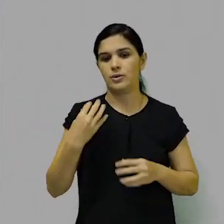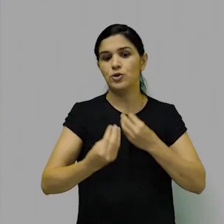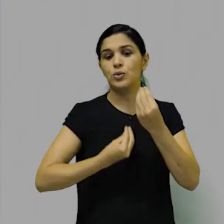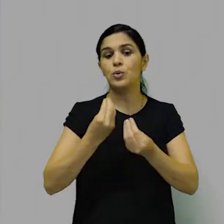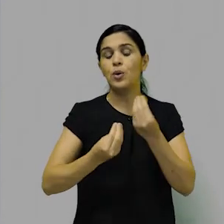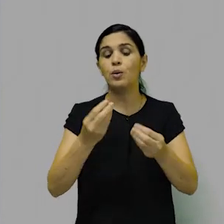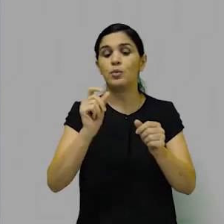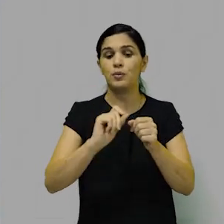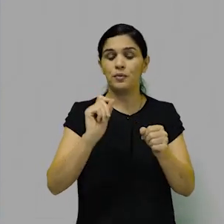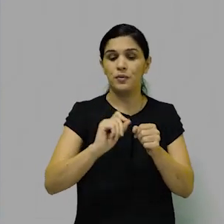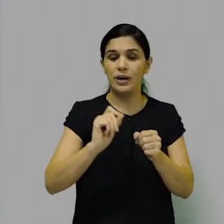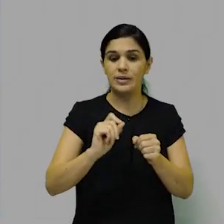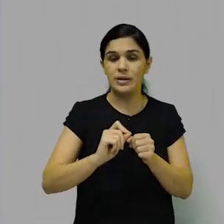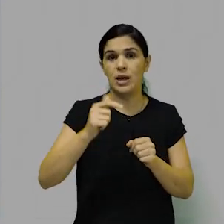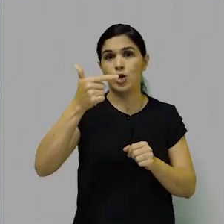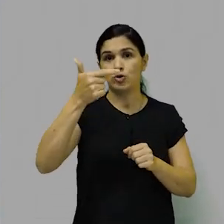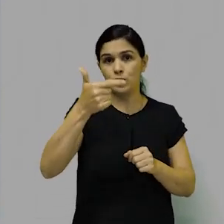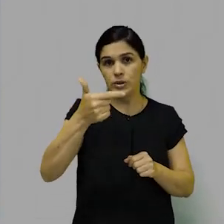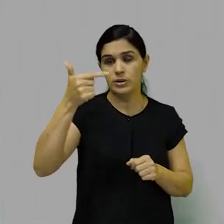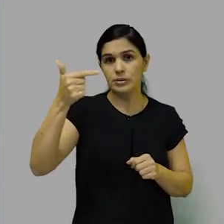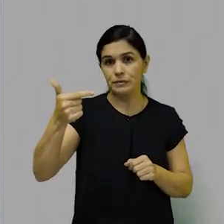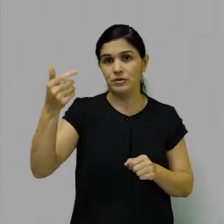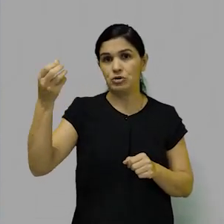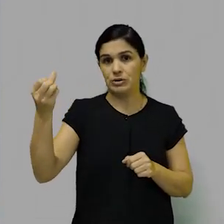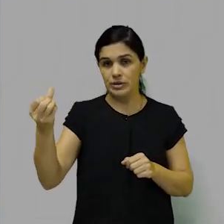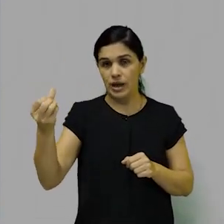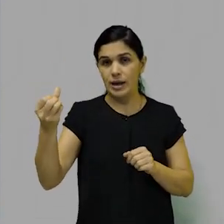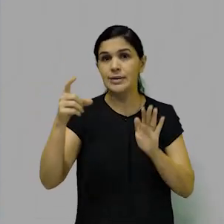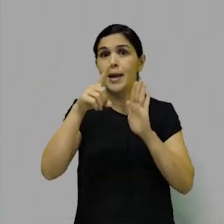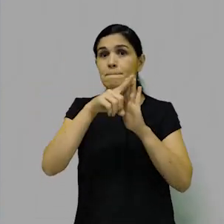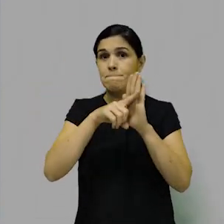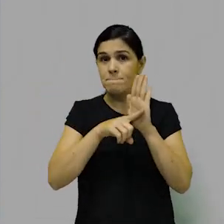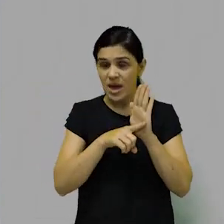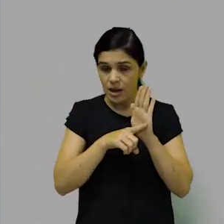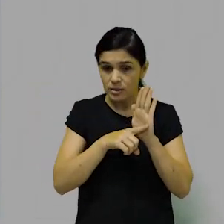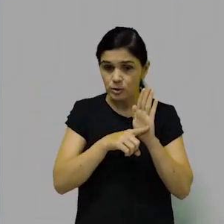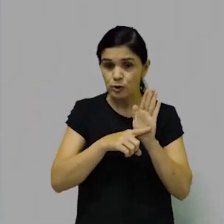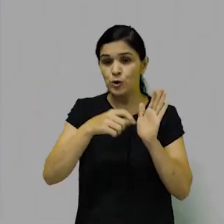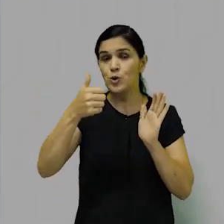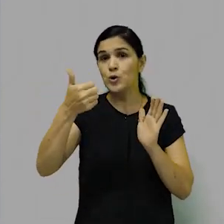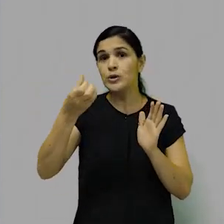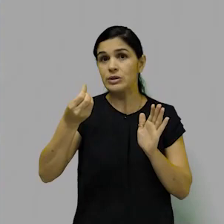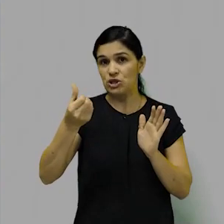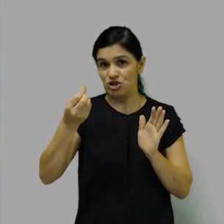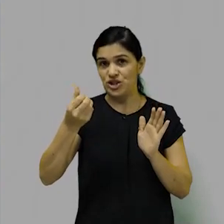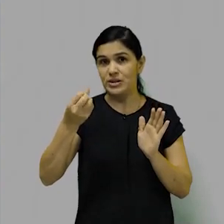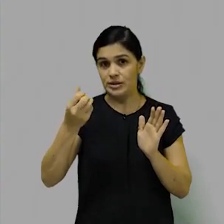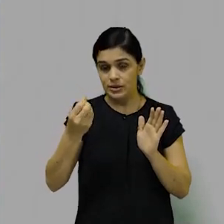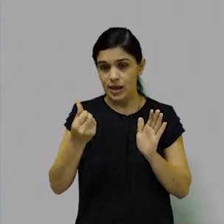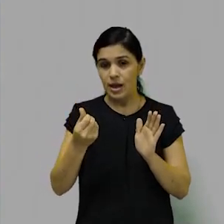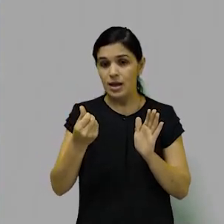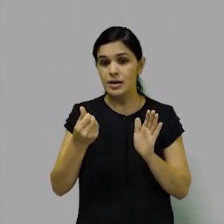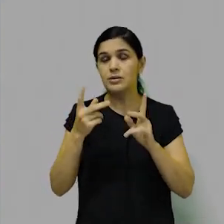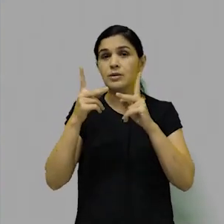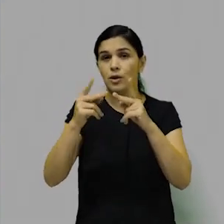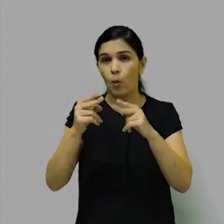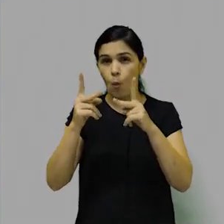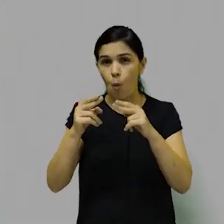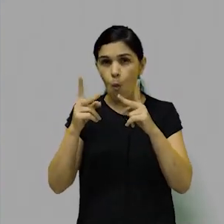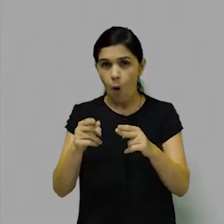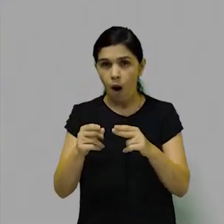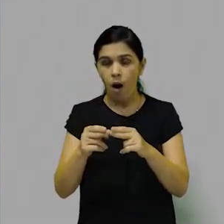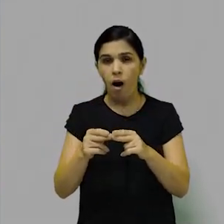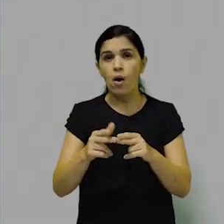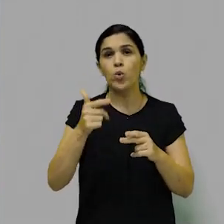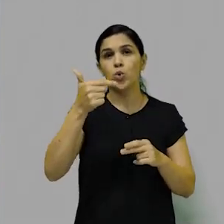226 menos 16 vai dar o quê? 210. Então, a frequência cardíaca máxima dessa